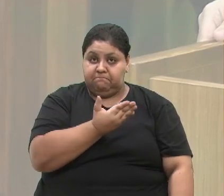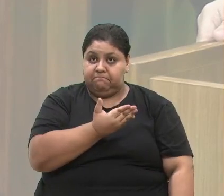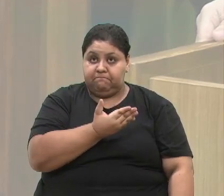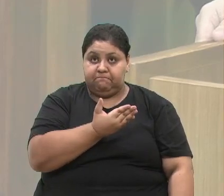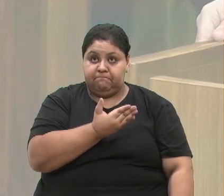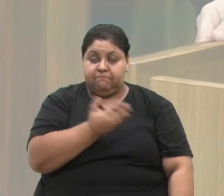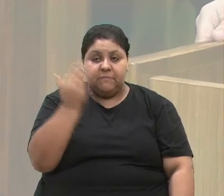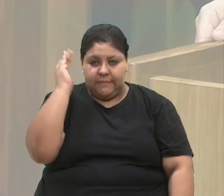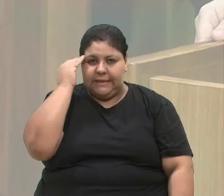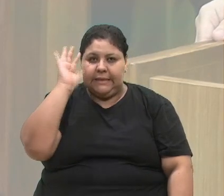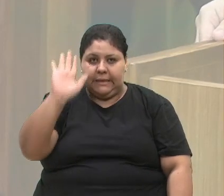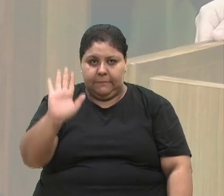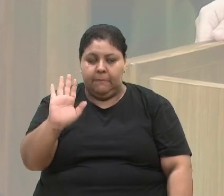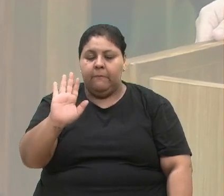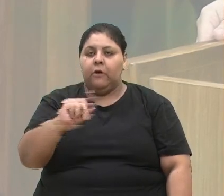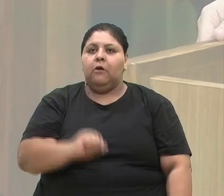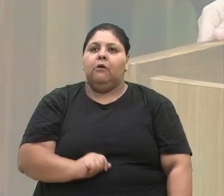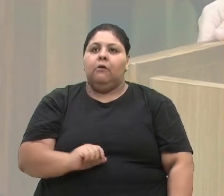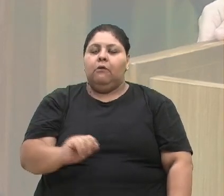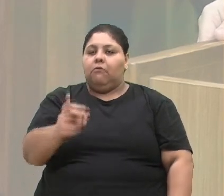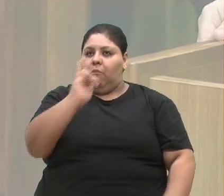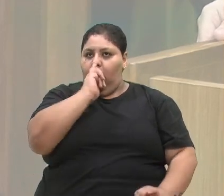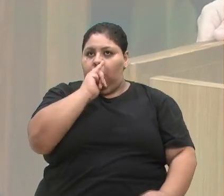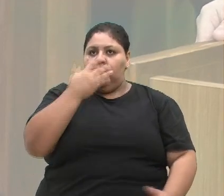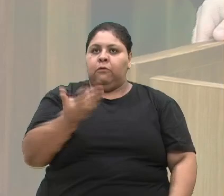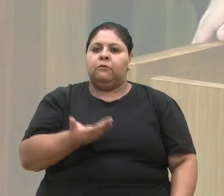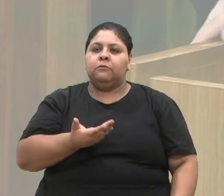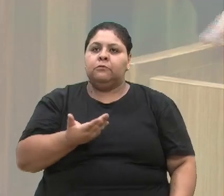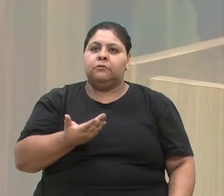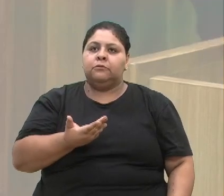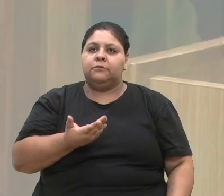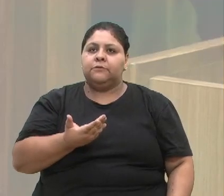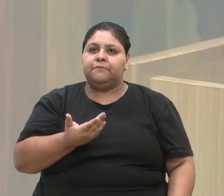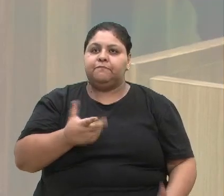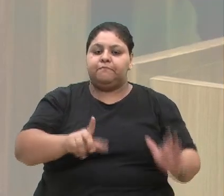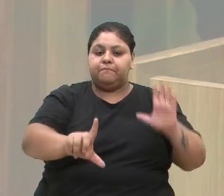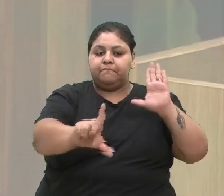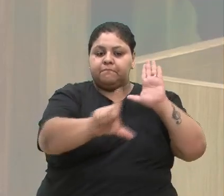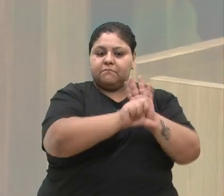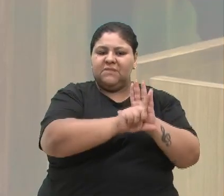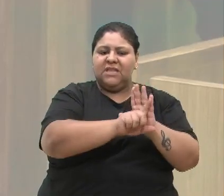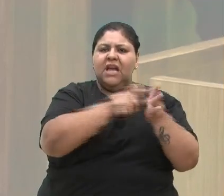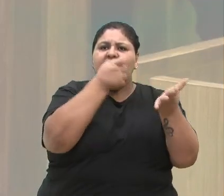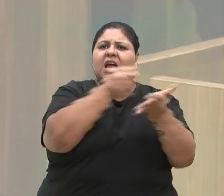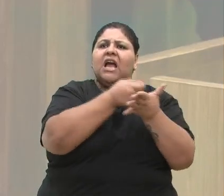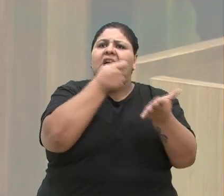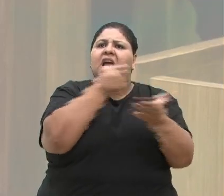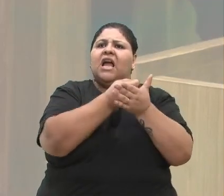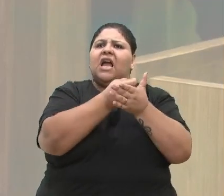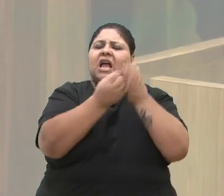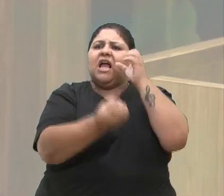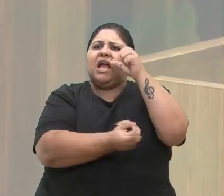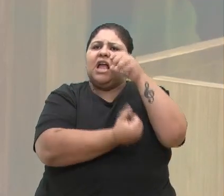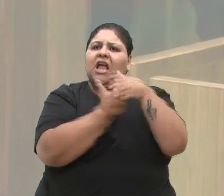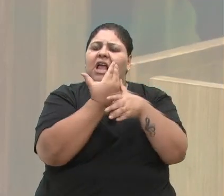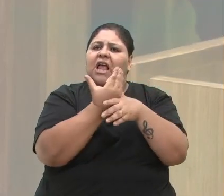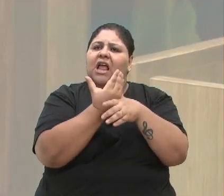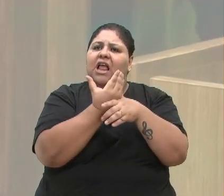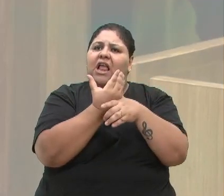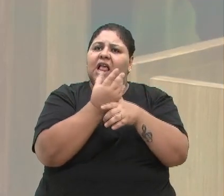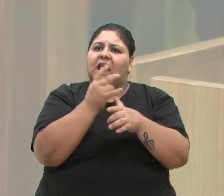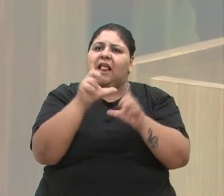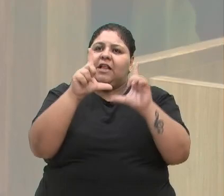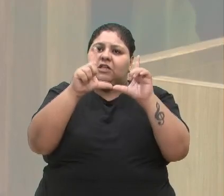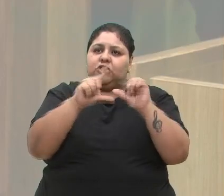senhores entenderem, que, por exemplo, uma lei que obriga a colocação de redutores de velocidade